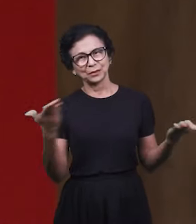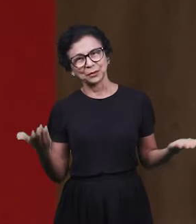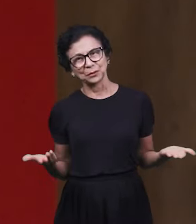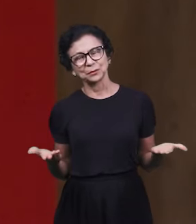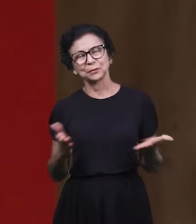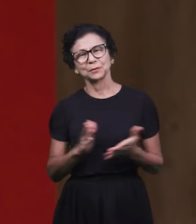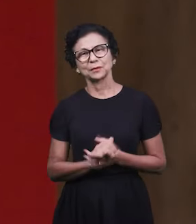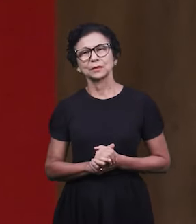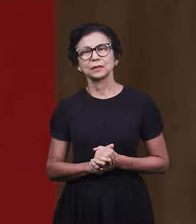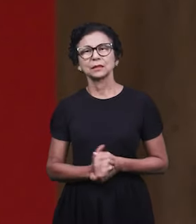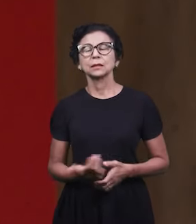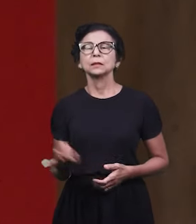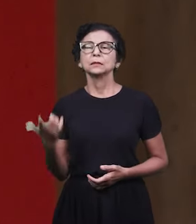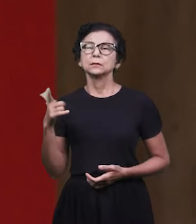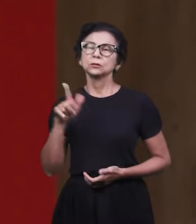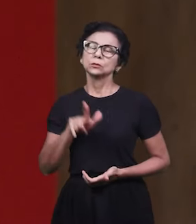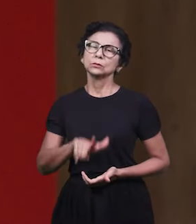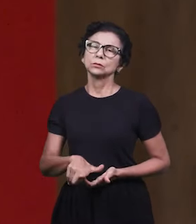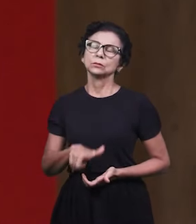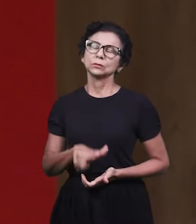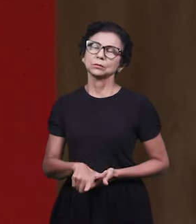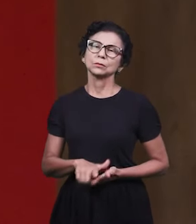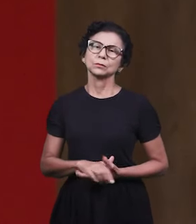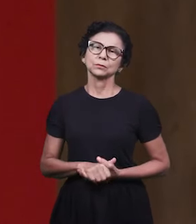Estamos novamente para dar